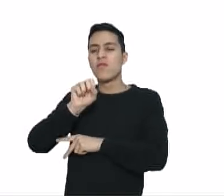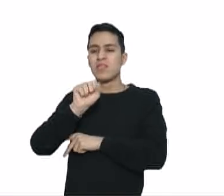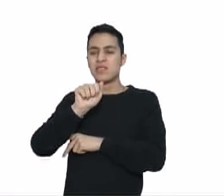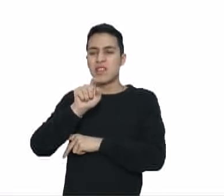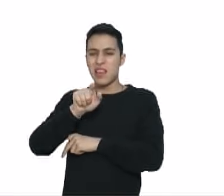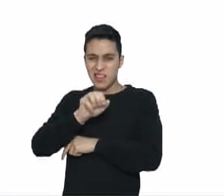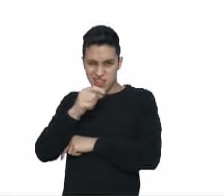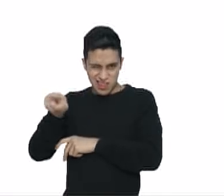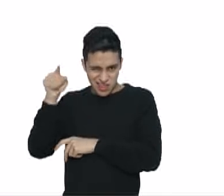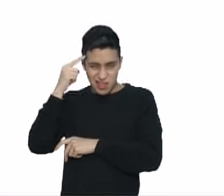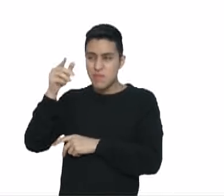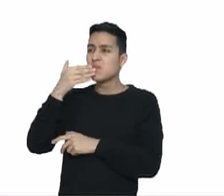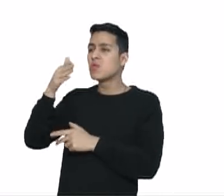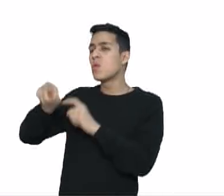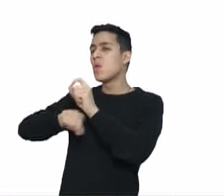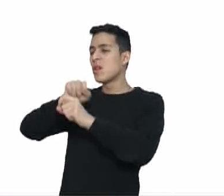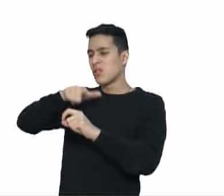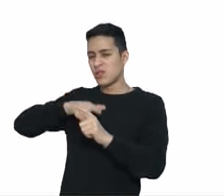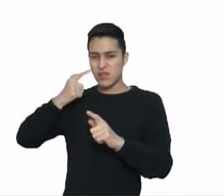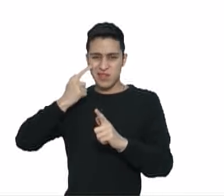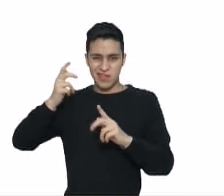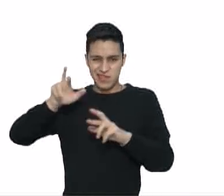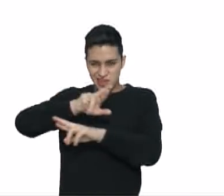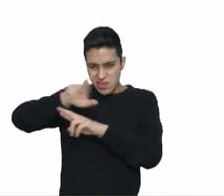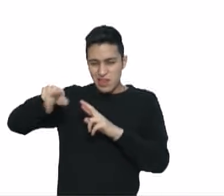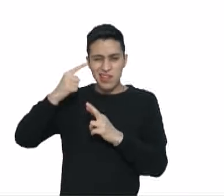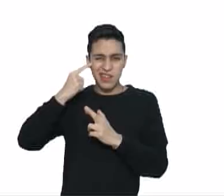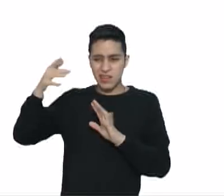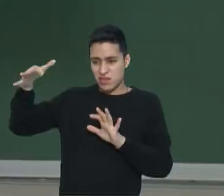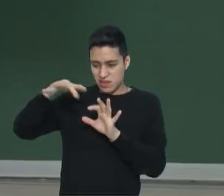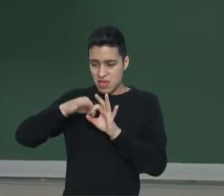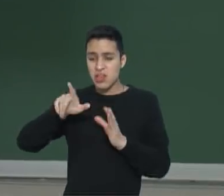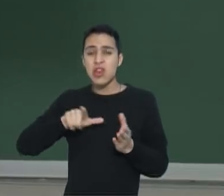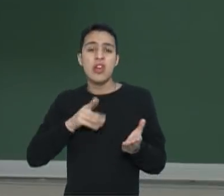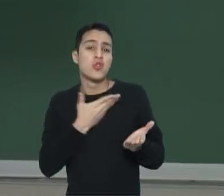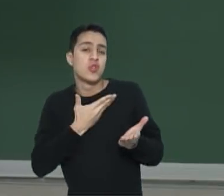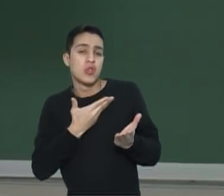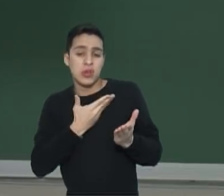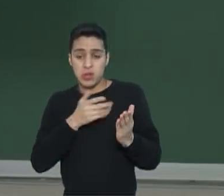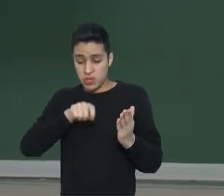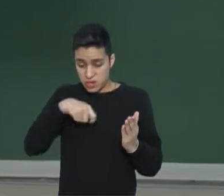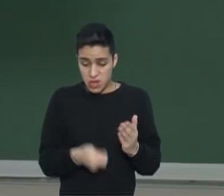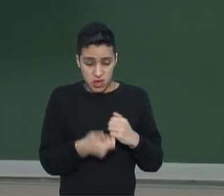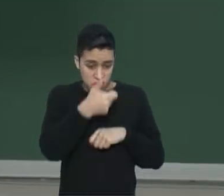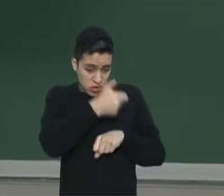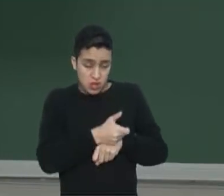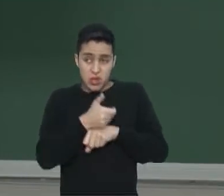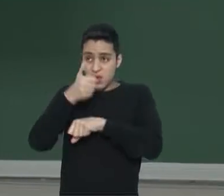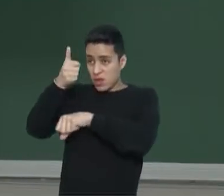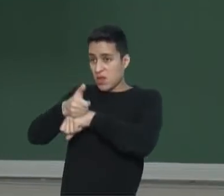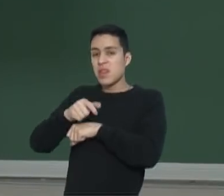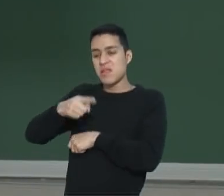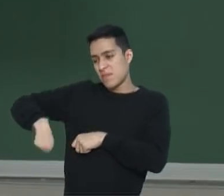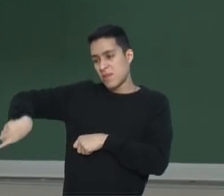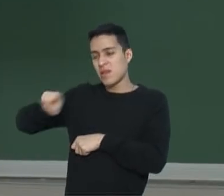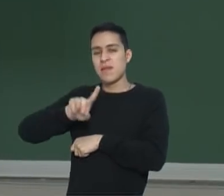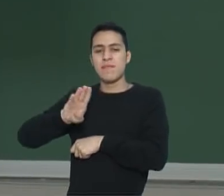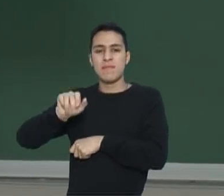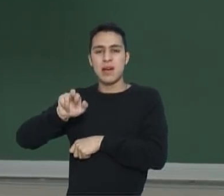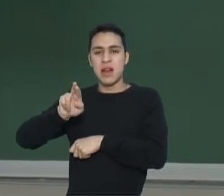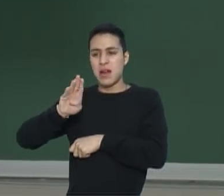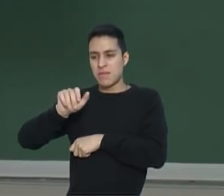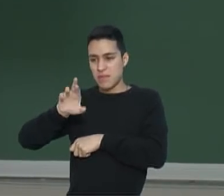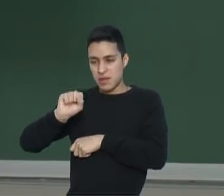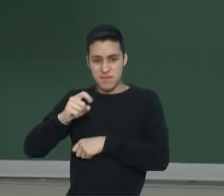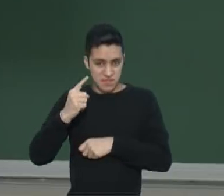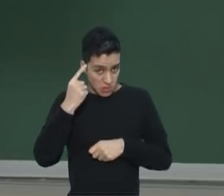aqui que existia uma ligação de amizade entre os chefes bárbaros. Então,